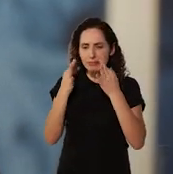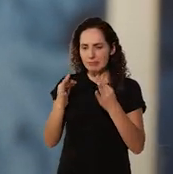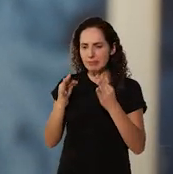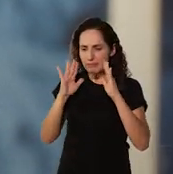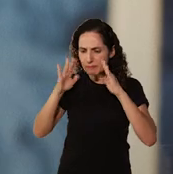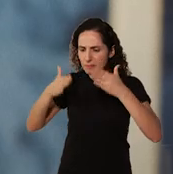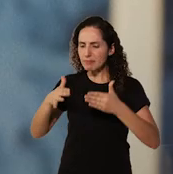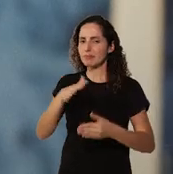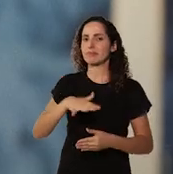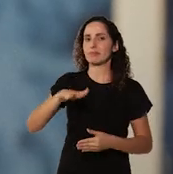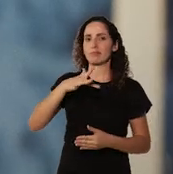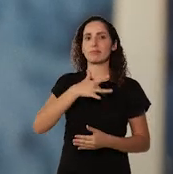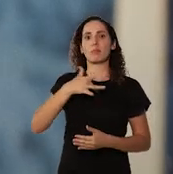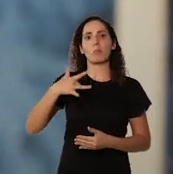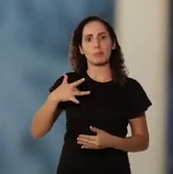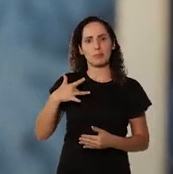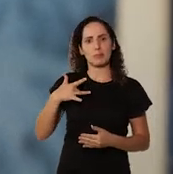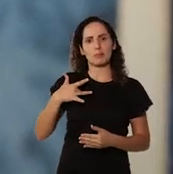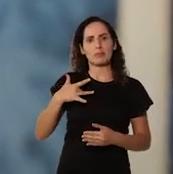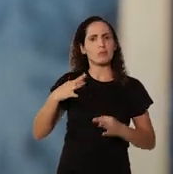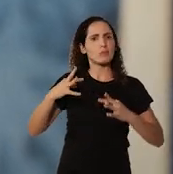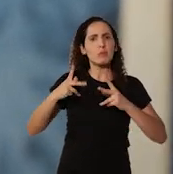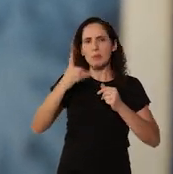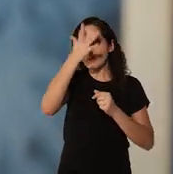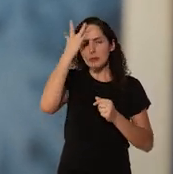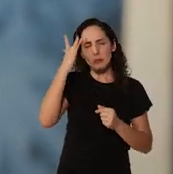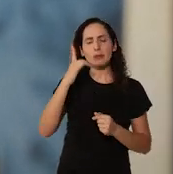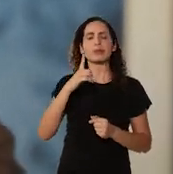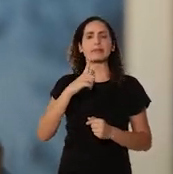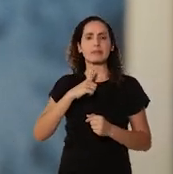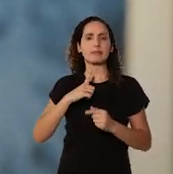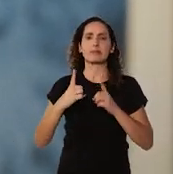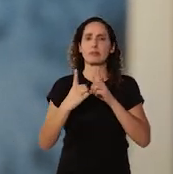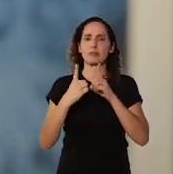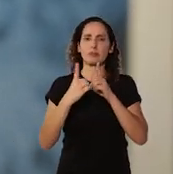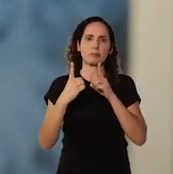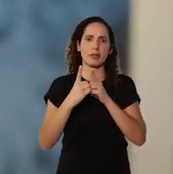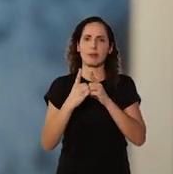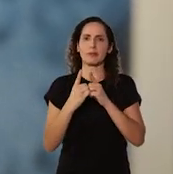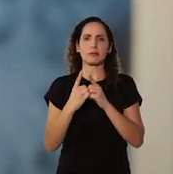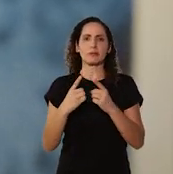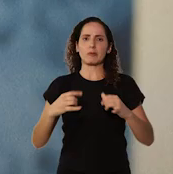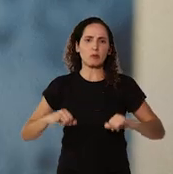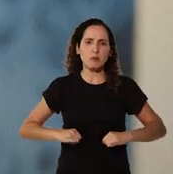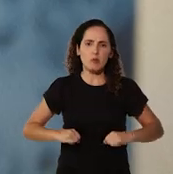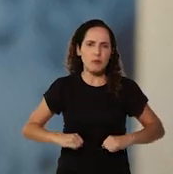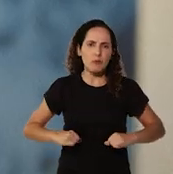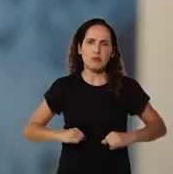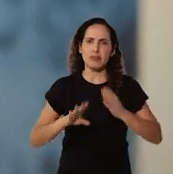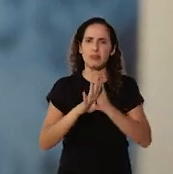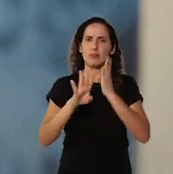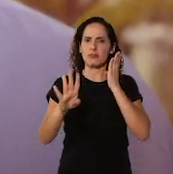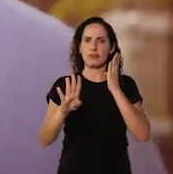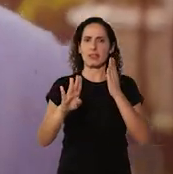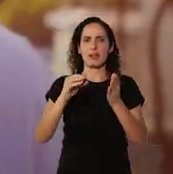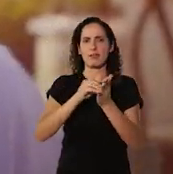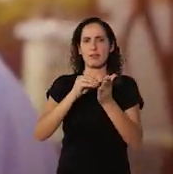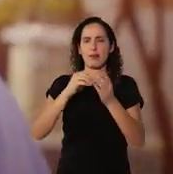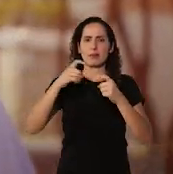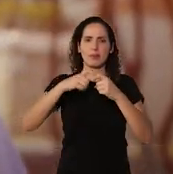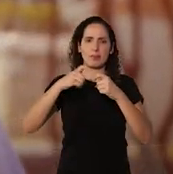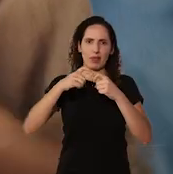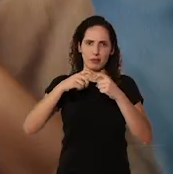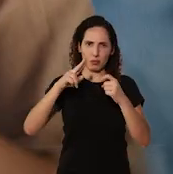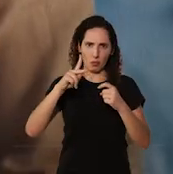atenção total à saúde. Para que ninguém fique sem atendimento ou sofra na fila de uma UPA por falta de um médico. Rock